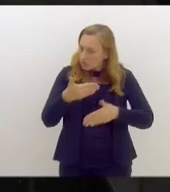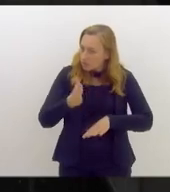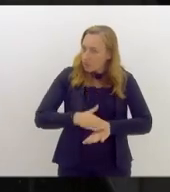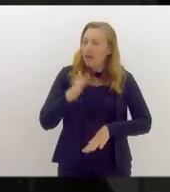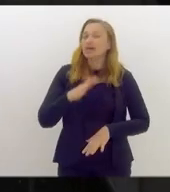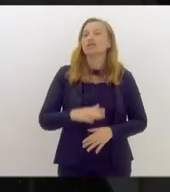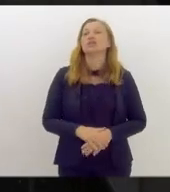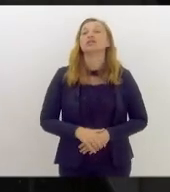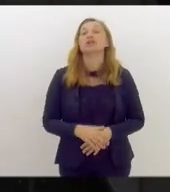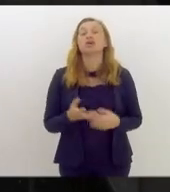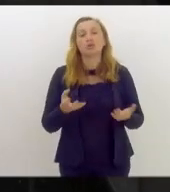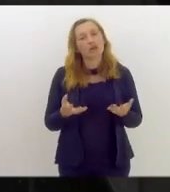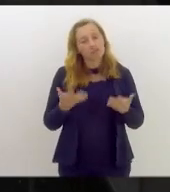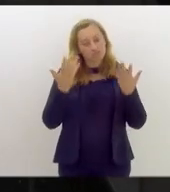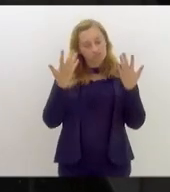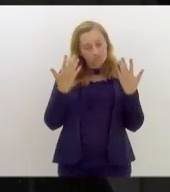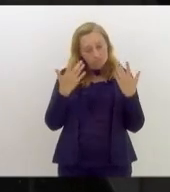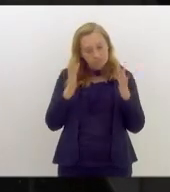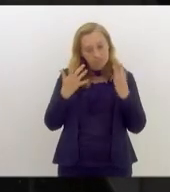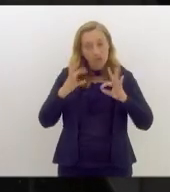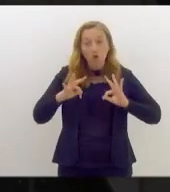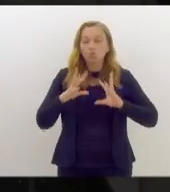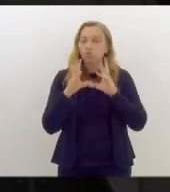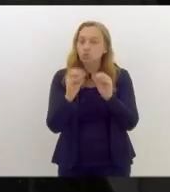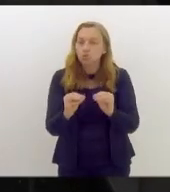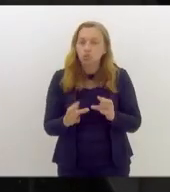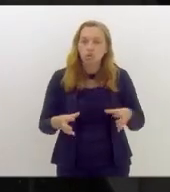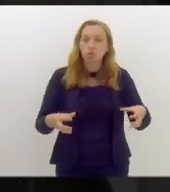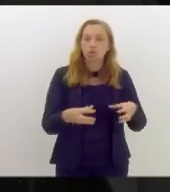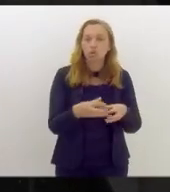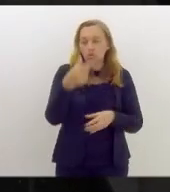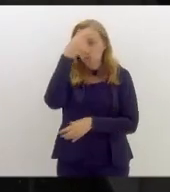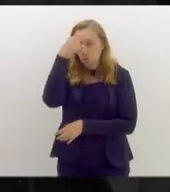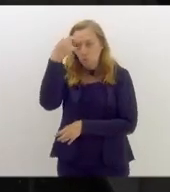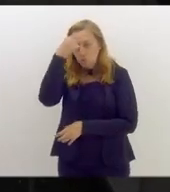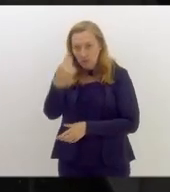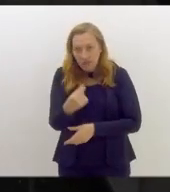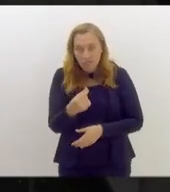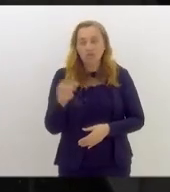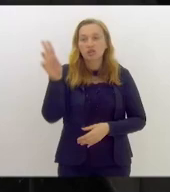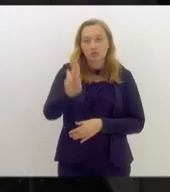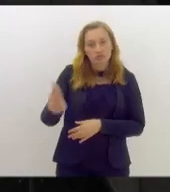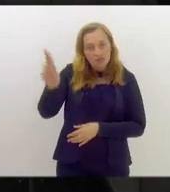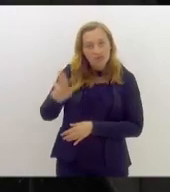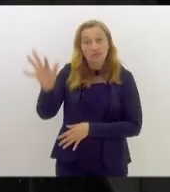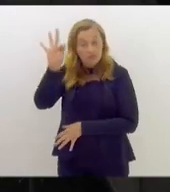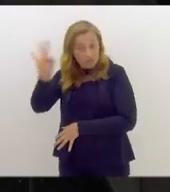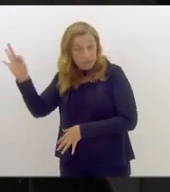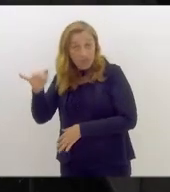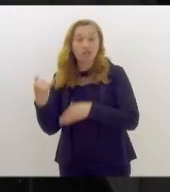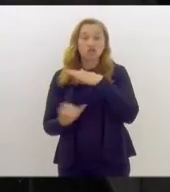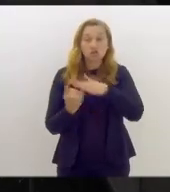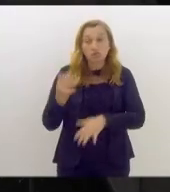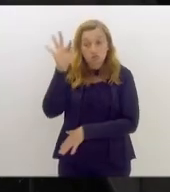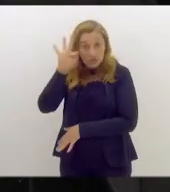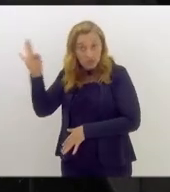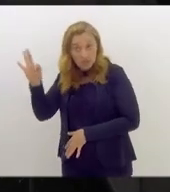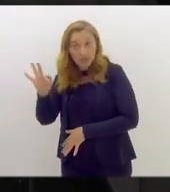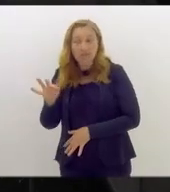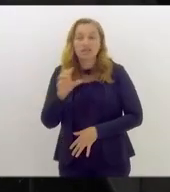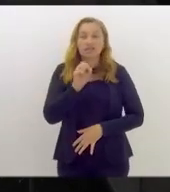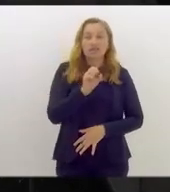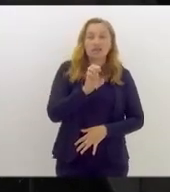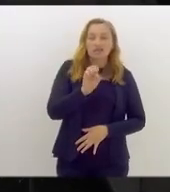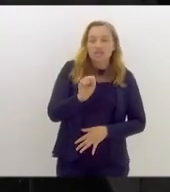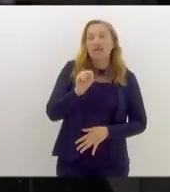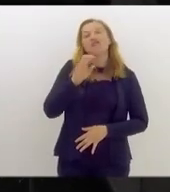aqui me congratular com toda a comunidade acadêmica das universidades federais dos institutos federais do